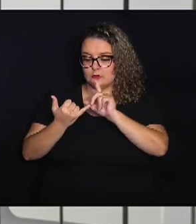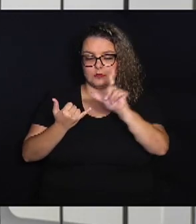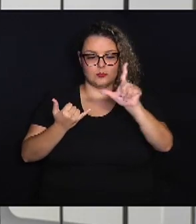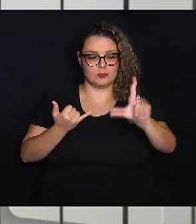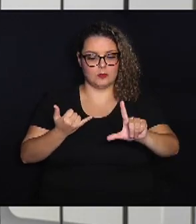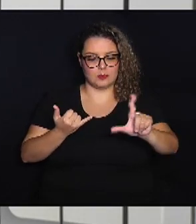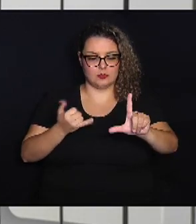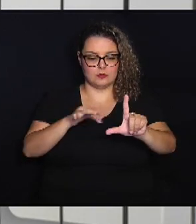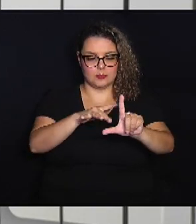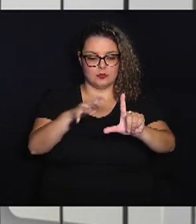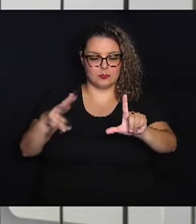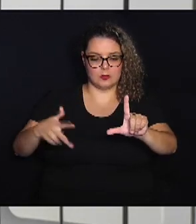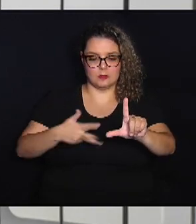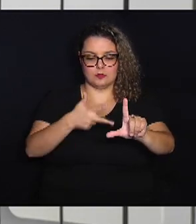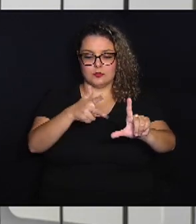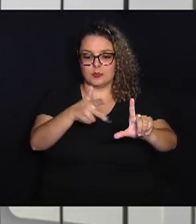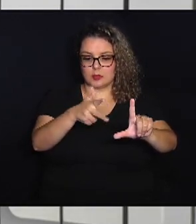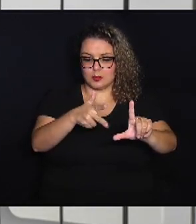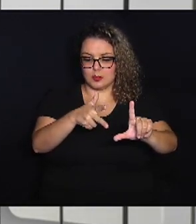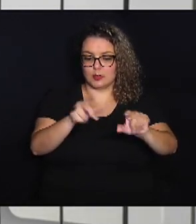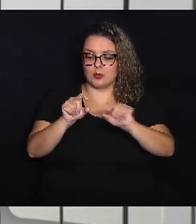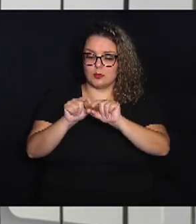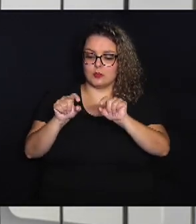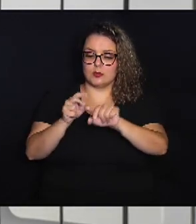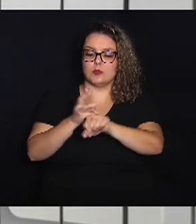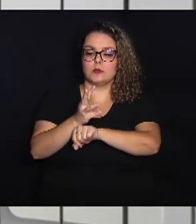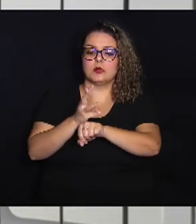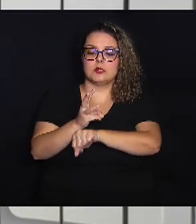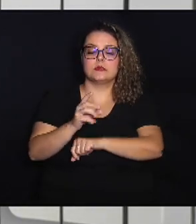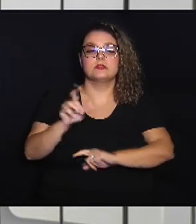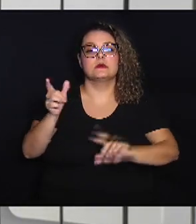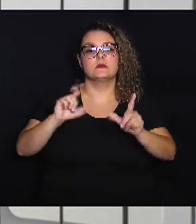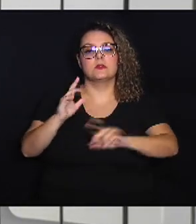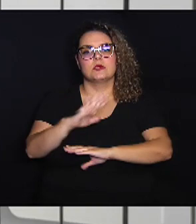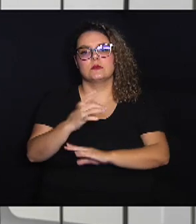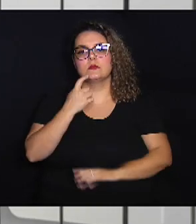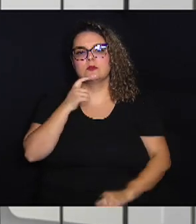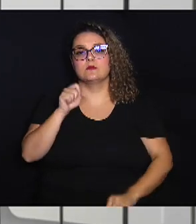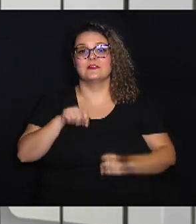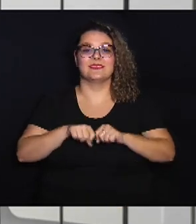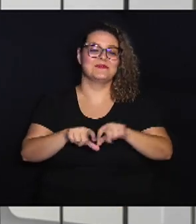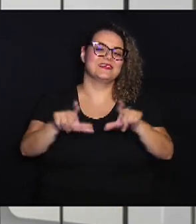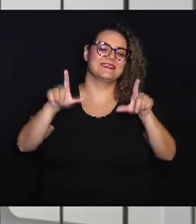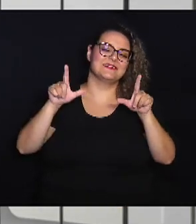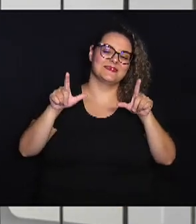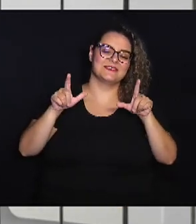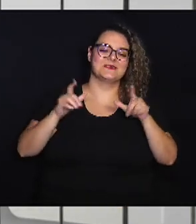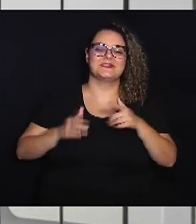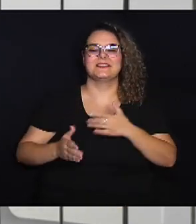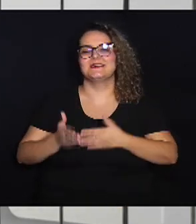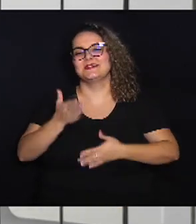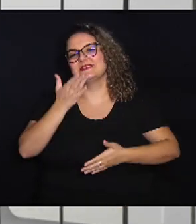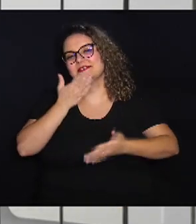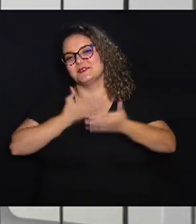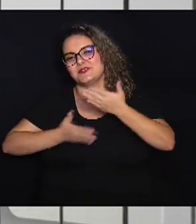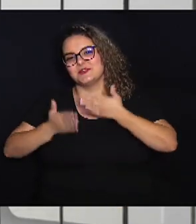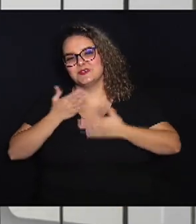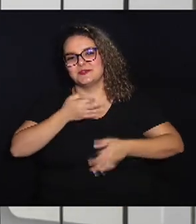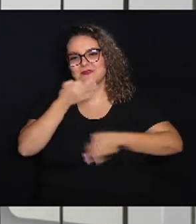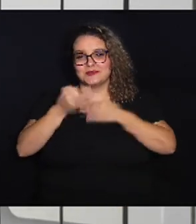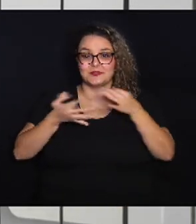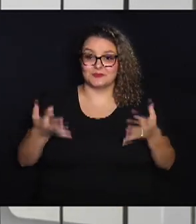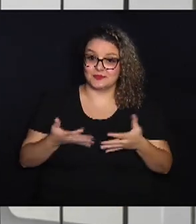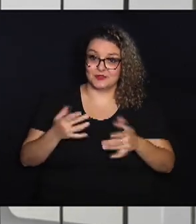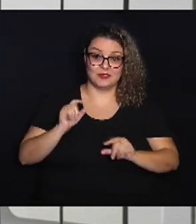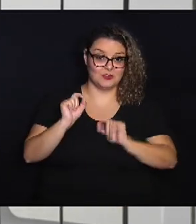Code, já aparece uma mensagem aí na sua tela. O WhatsApp da TV Câmara Campinas. Você aperta e pode enviar o seu elogio, uma